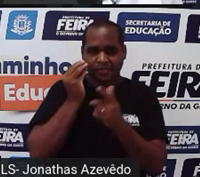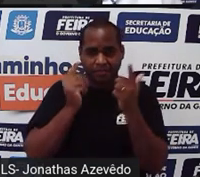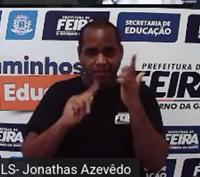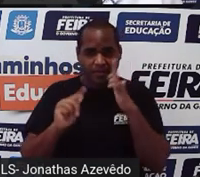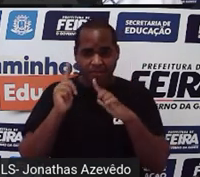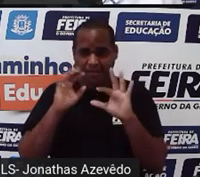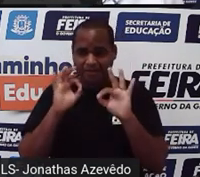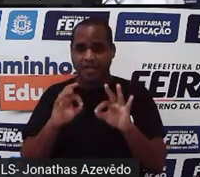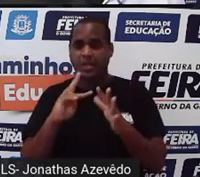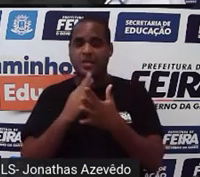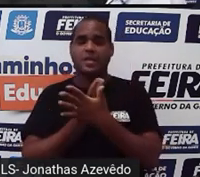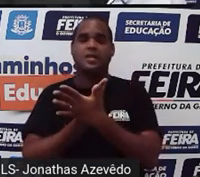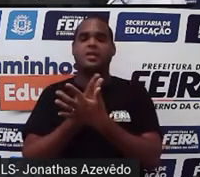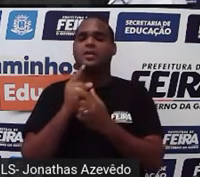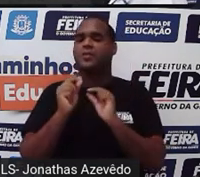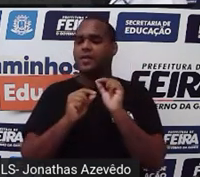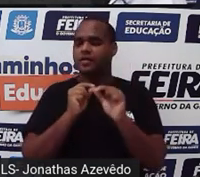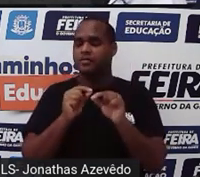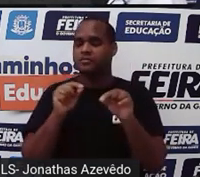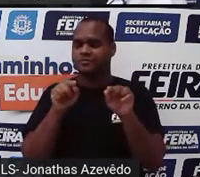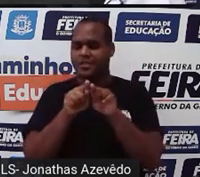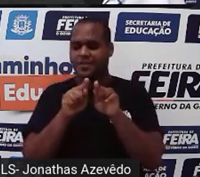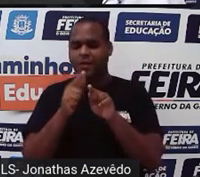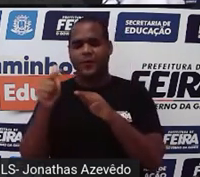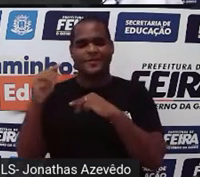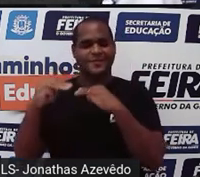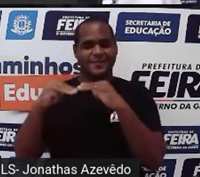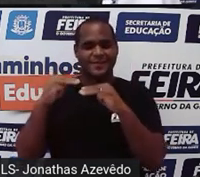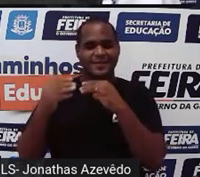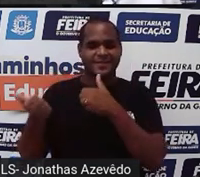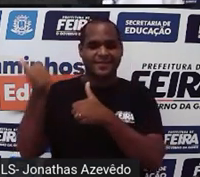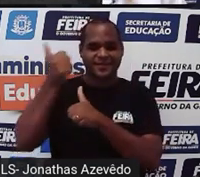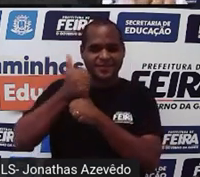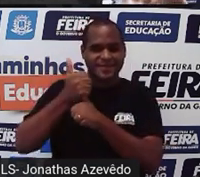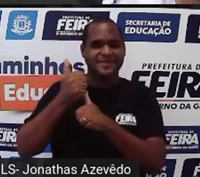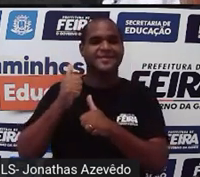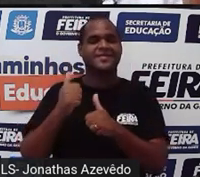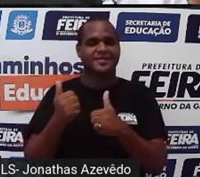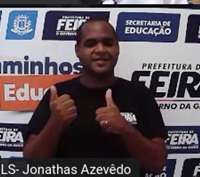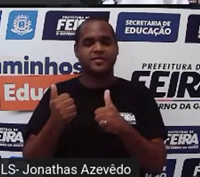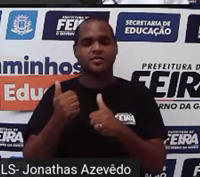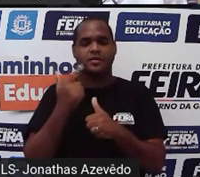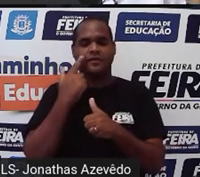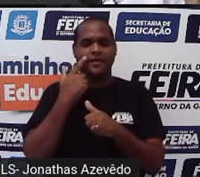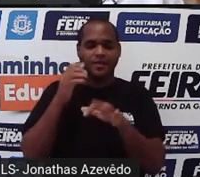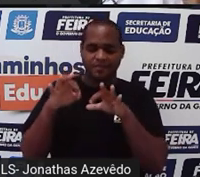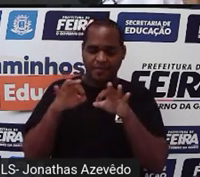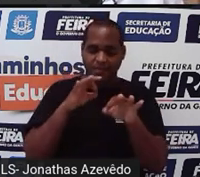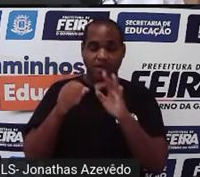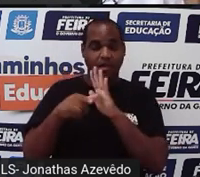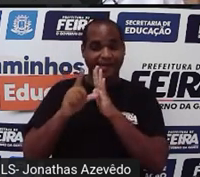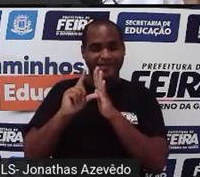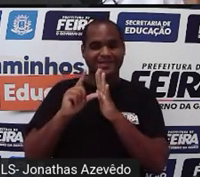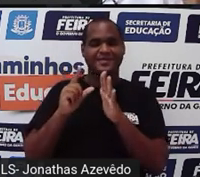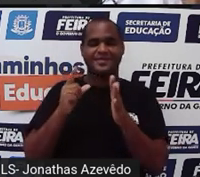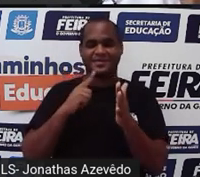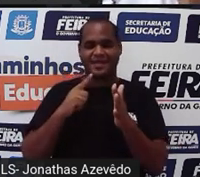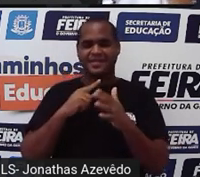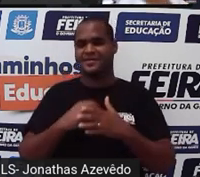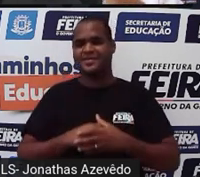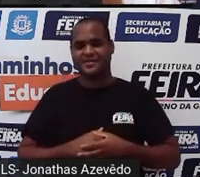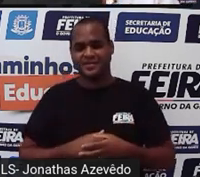ver qual é a correta e tem um método da substituição que a gente fez na aula anterior